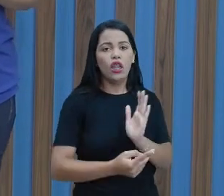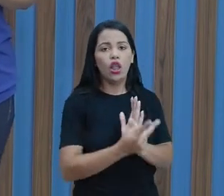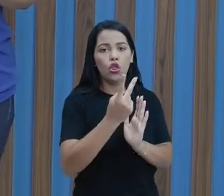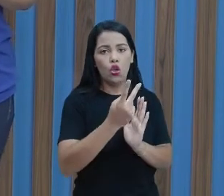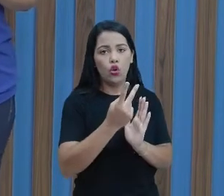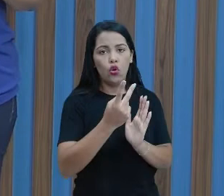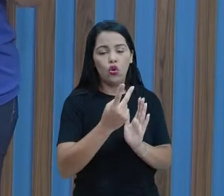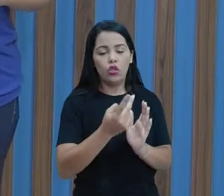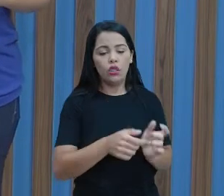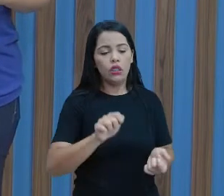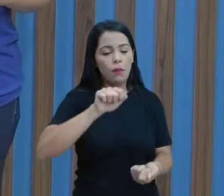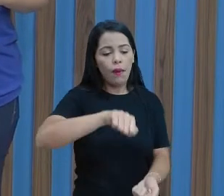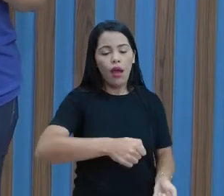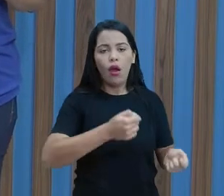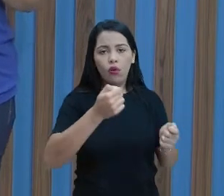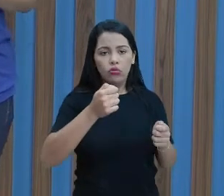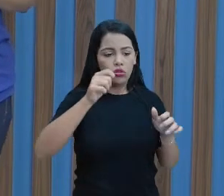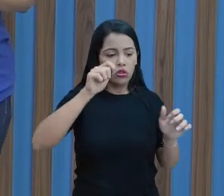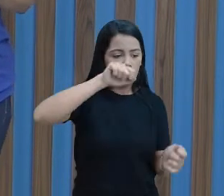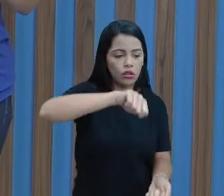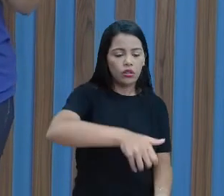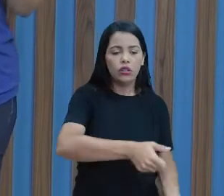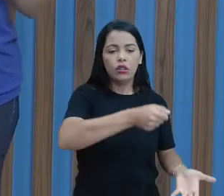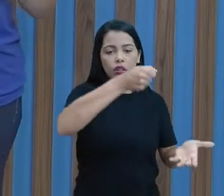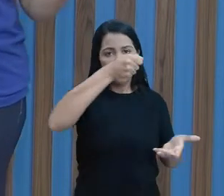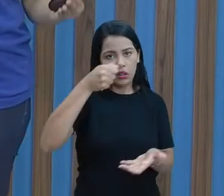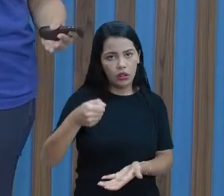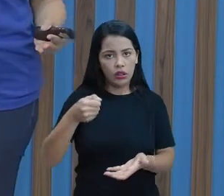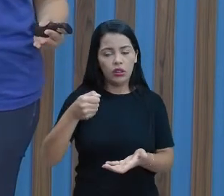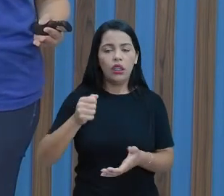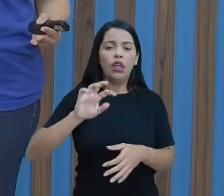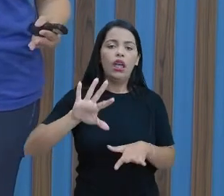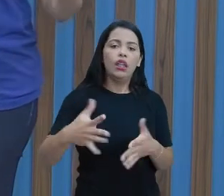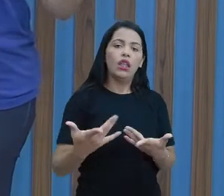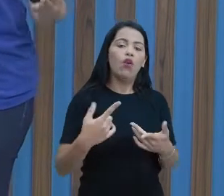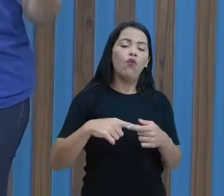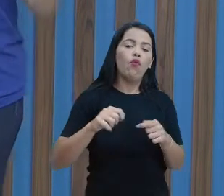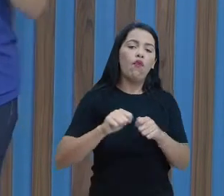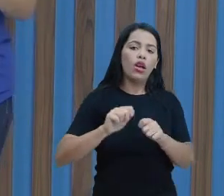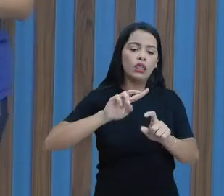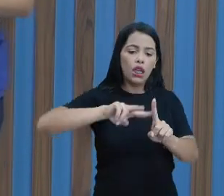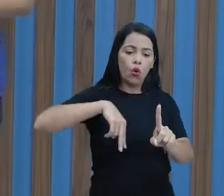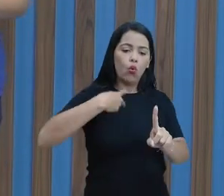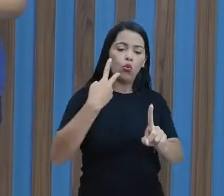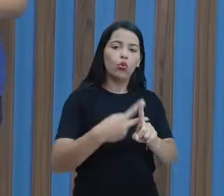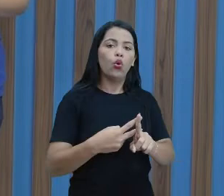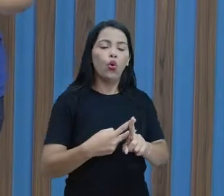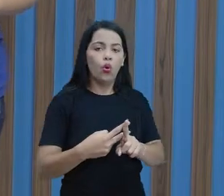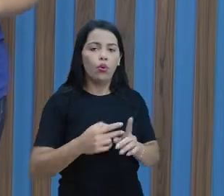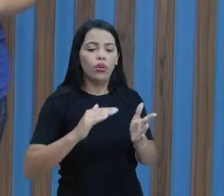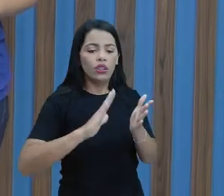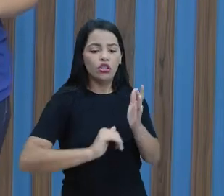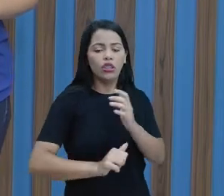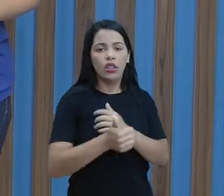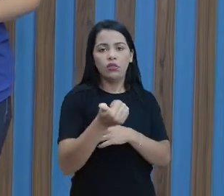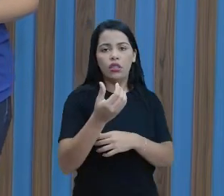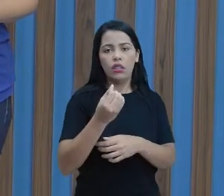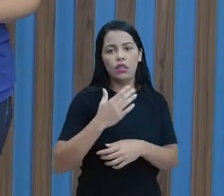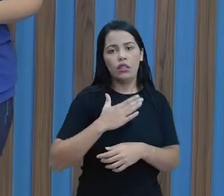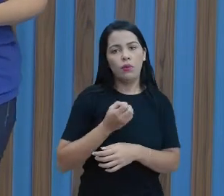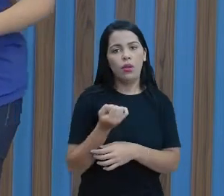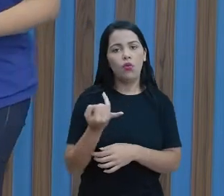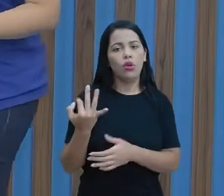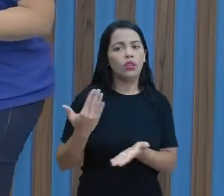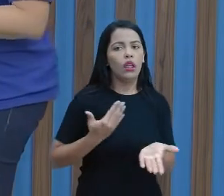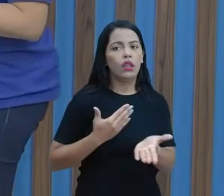cada minuto eu vou tirar 2 baldes, eu vou fazer o dobro dos minutos e tirar isso do 16, que é a minha quantidade